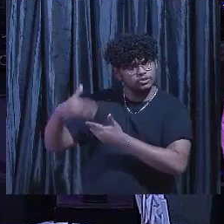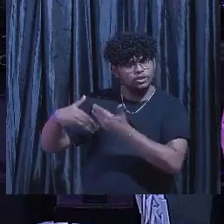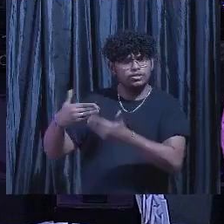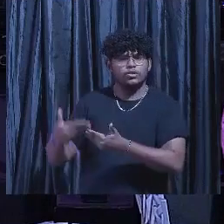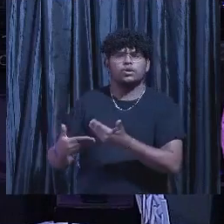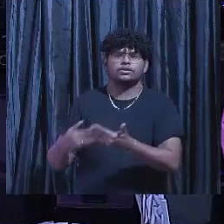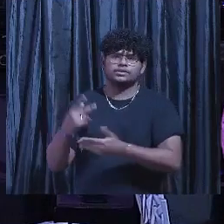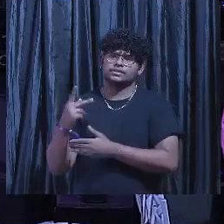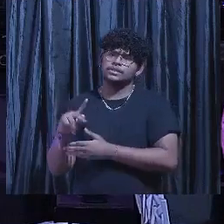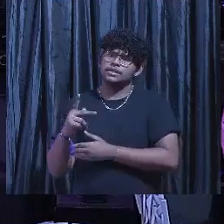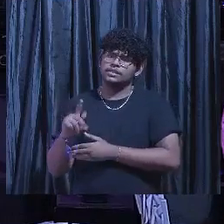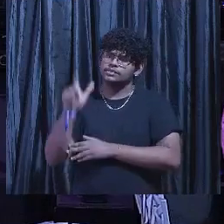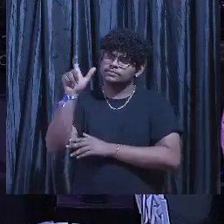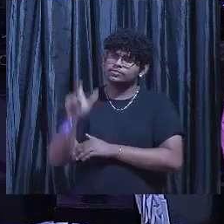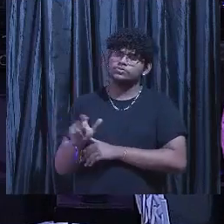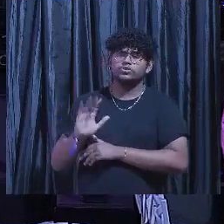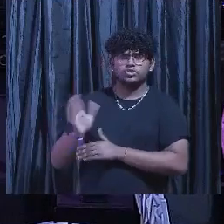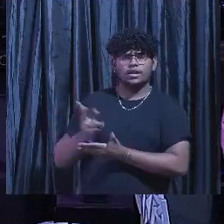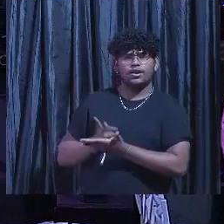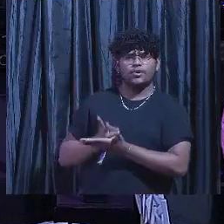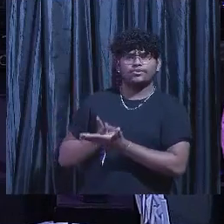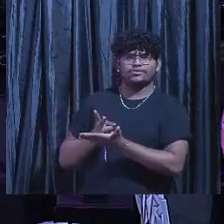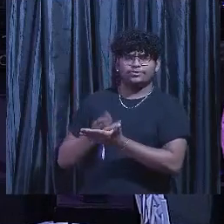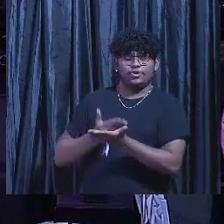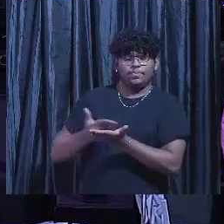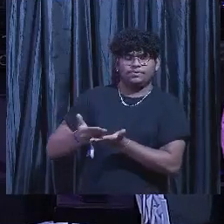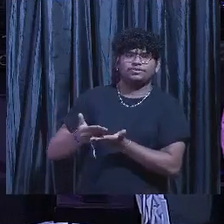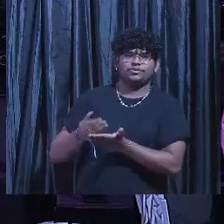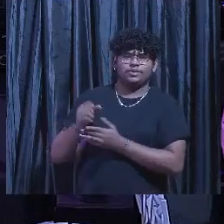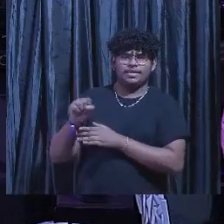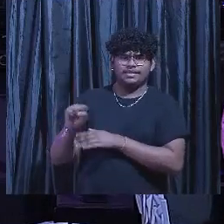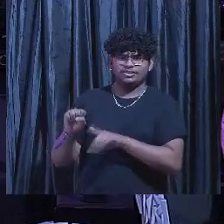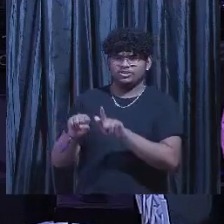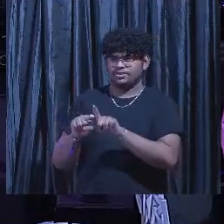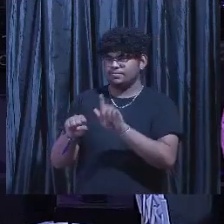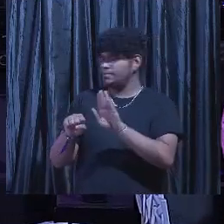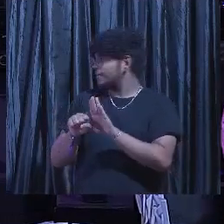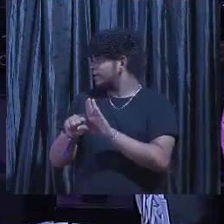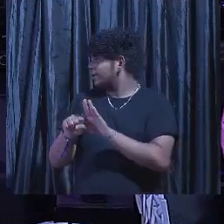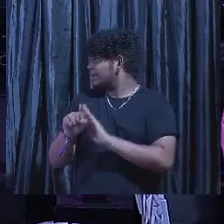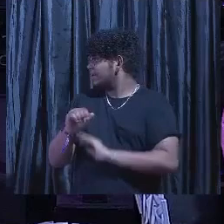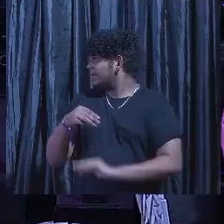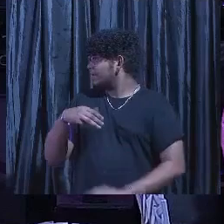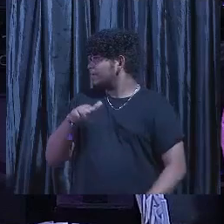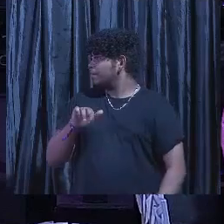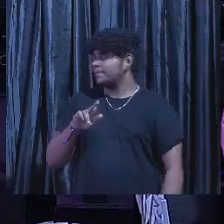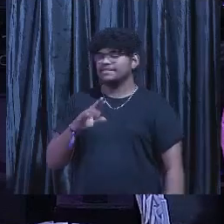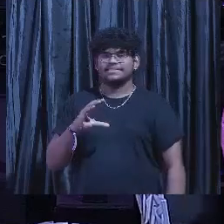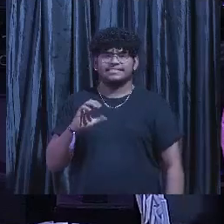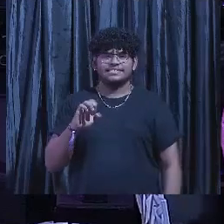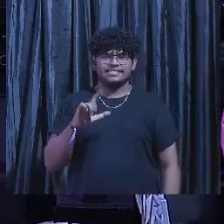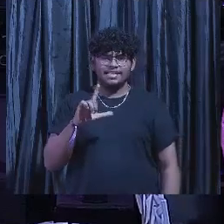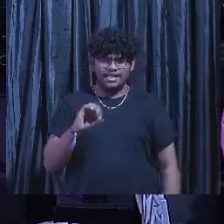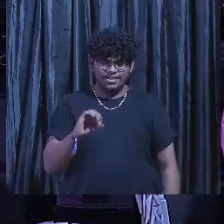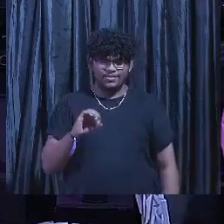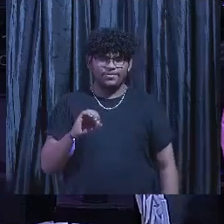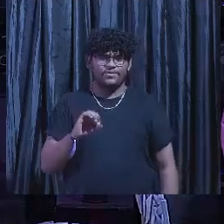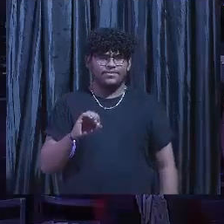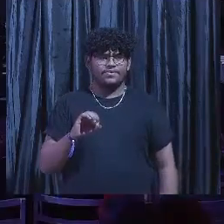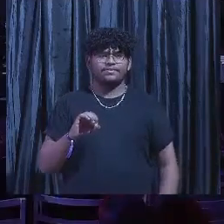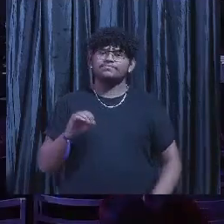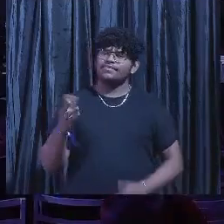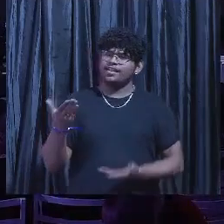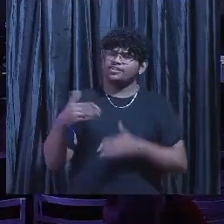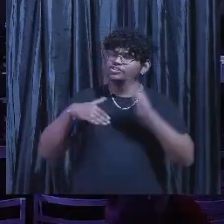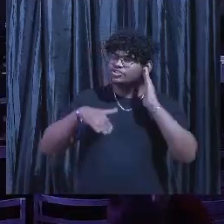com o SGB, desde a primeira turma de Fellows, que é o Marcelo Rocha, mas é muito conhecido como o DJ Bola. Venha,